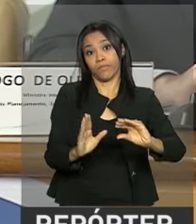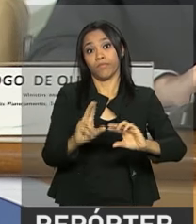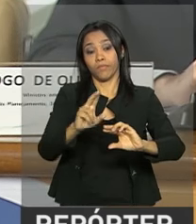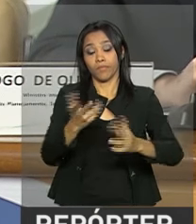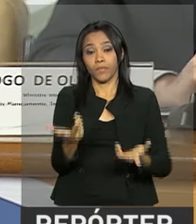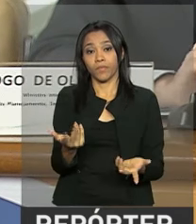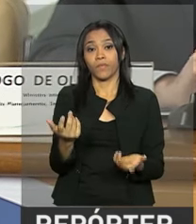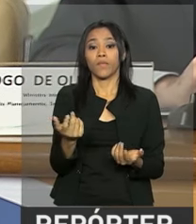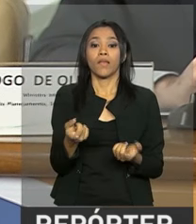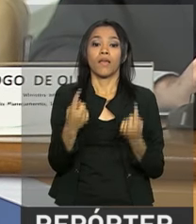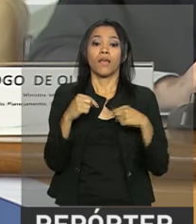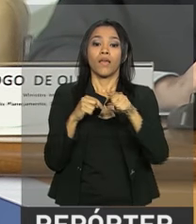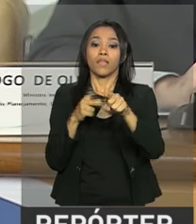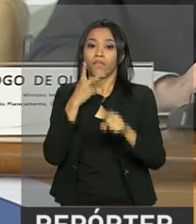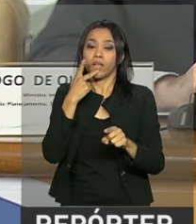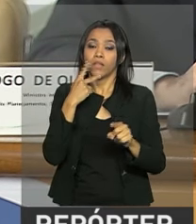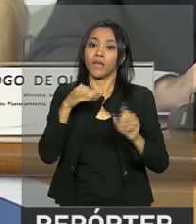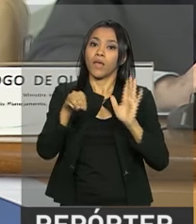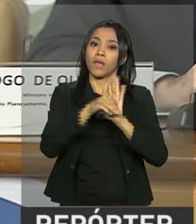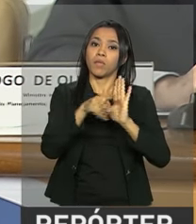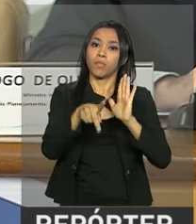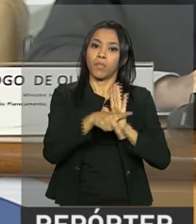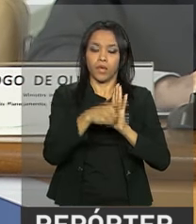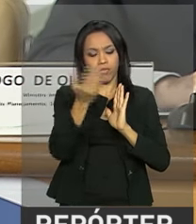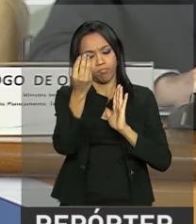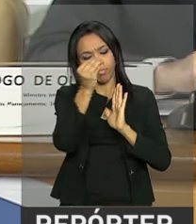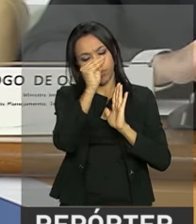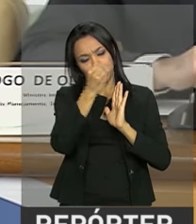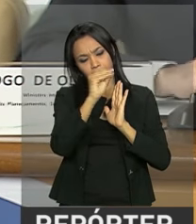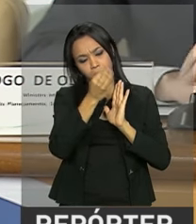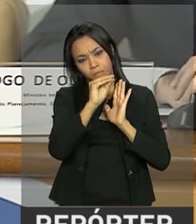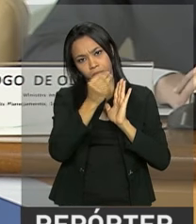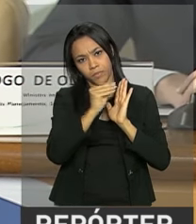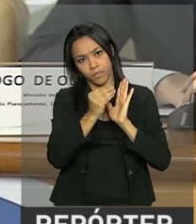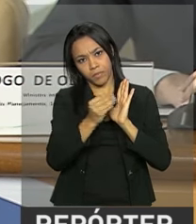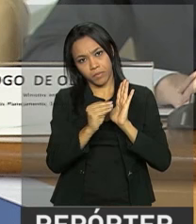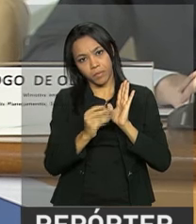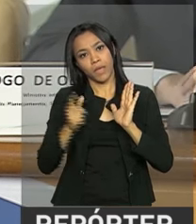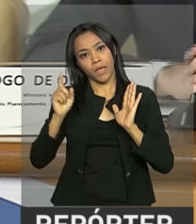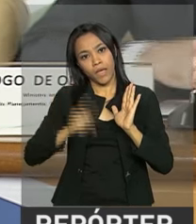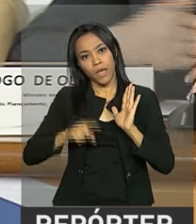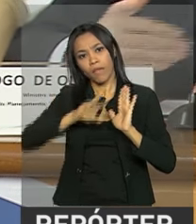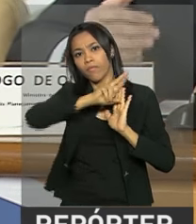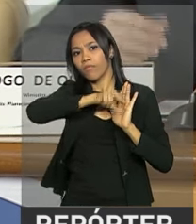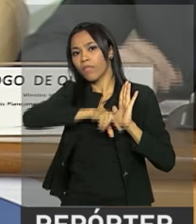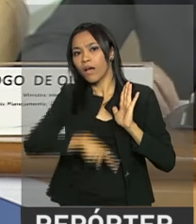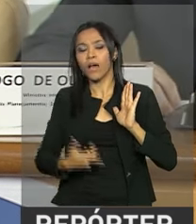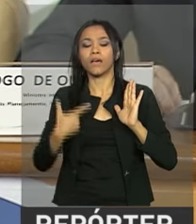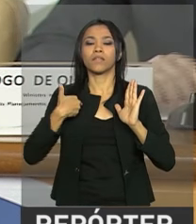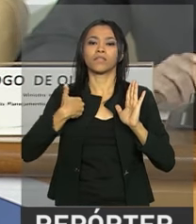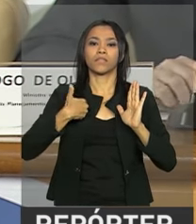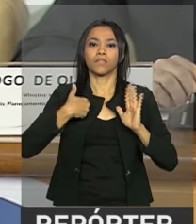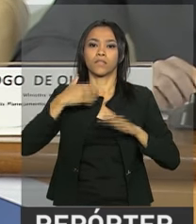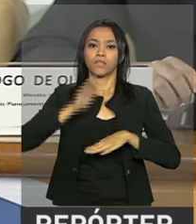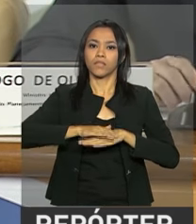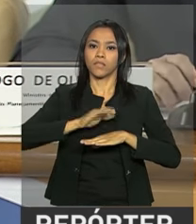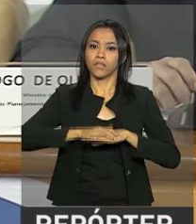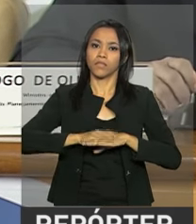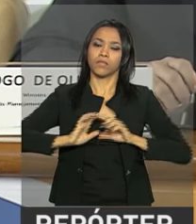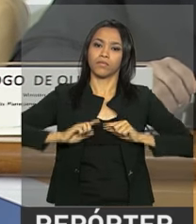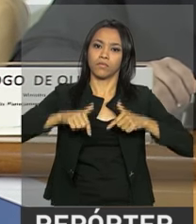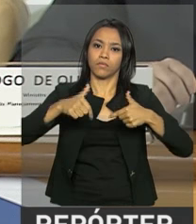dessa medida provisória que compõem, como eu disse, o conjunto de ações que o governo vem tomando em conjunto